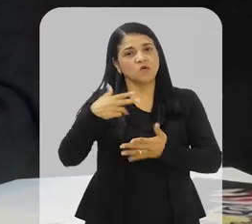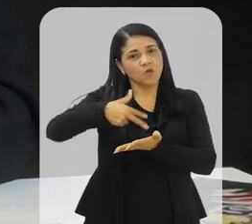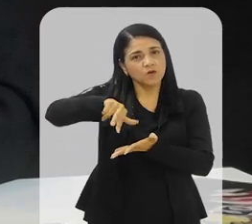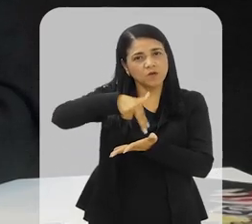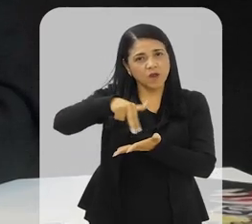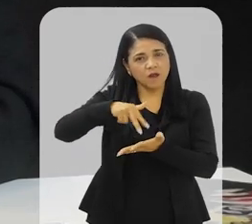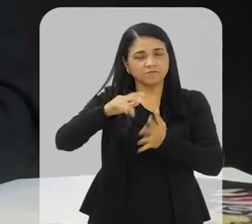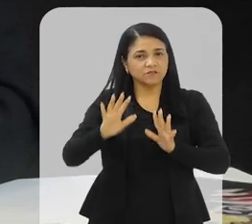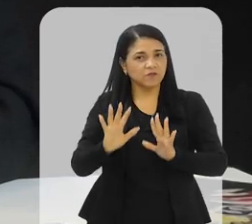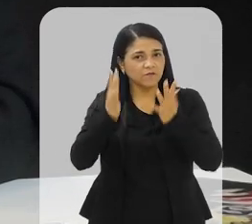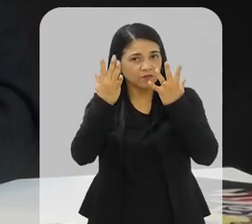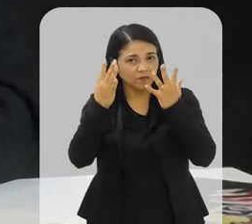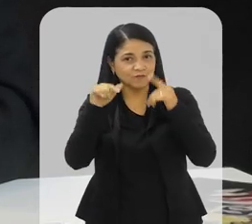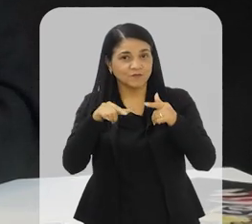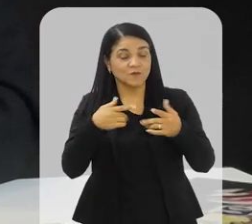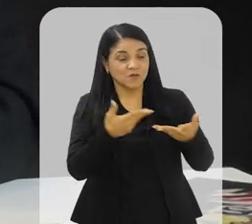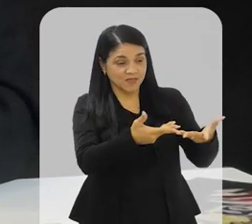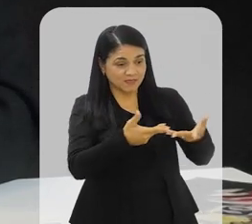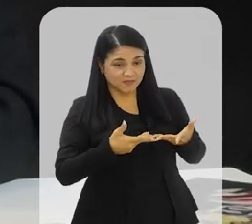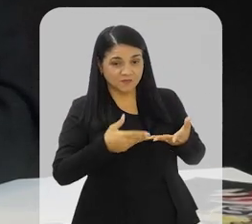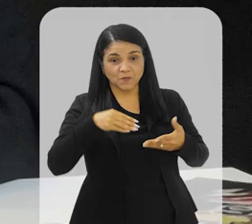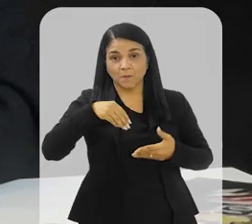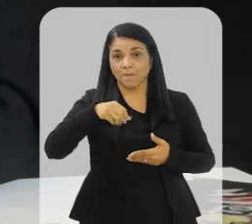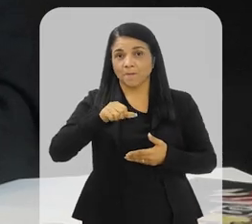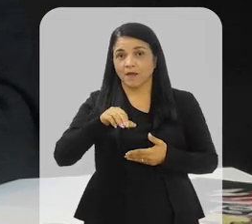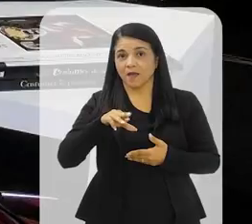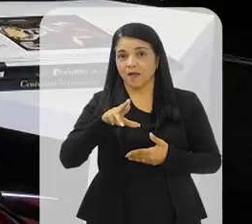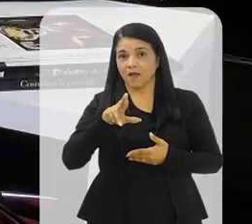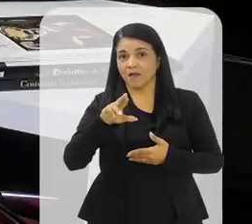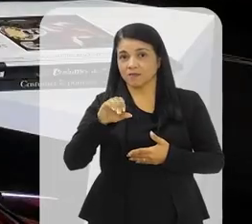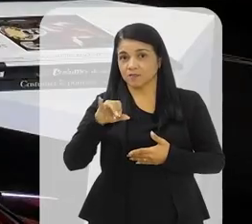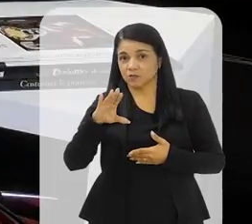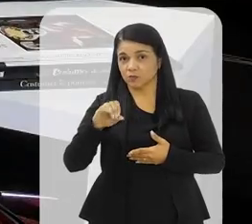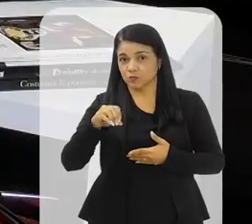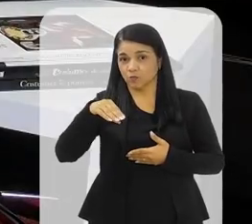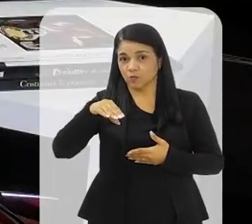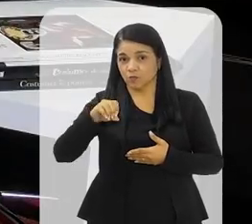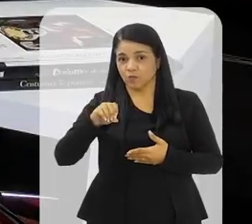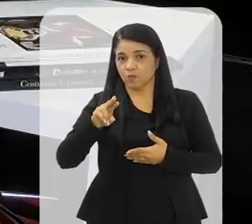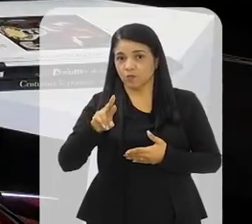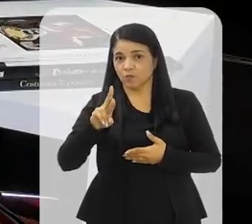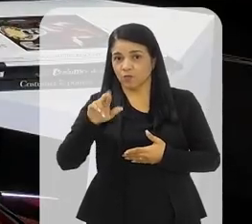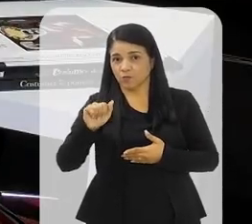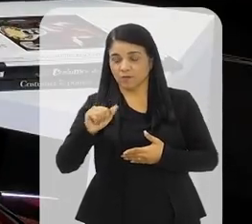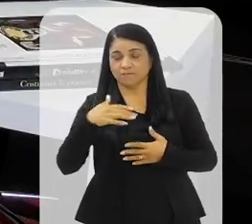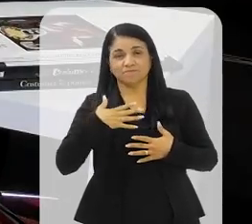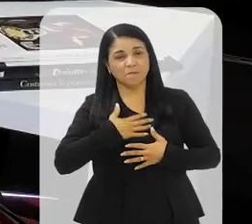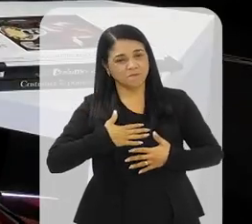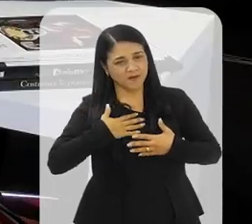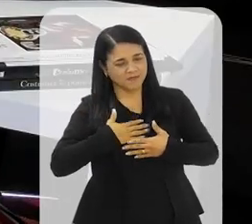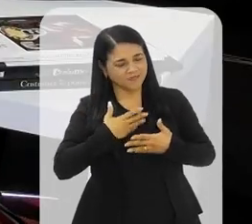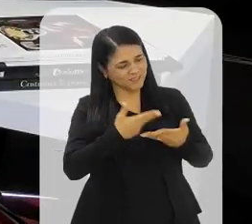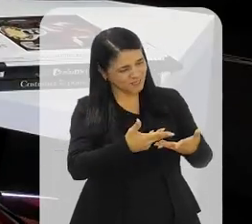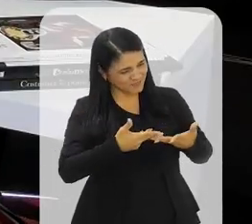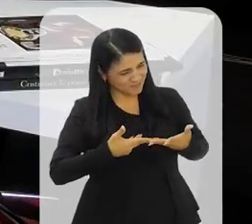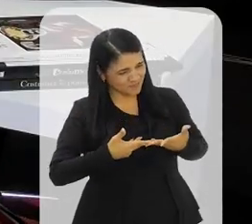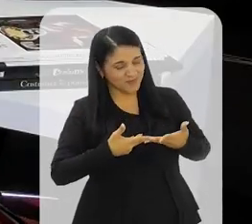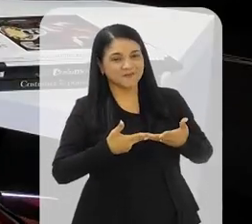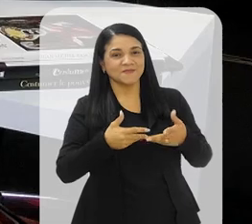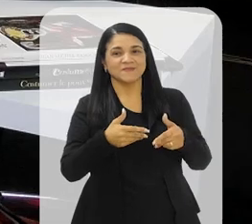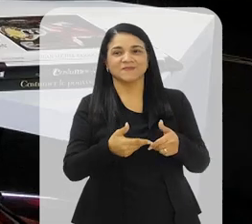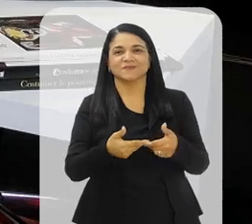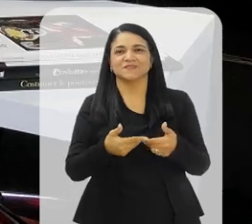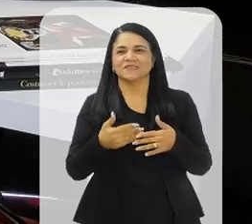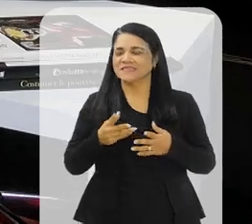eventos eu recebo hoje Márcio Moura Márcio meu querido grande prazer recebê-lo prazer